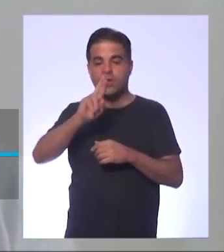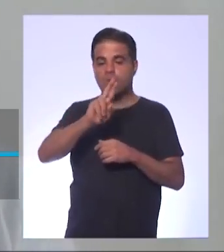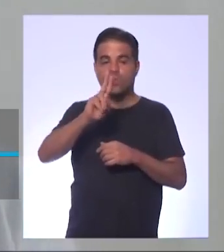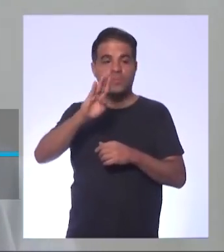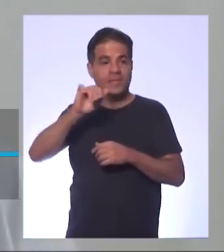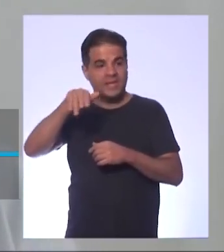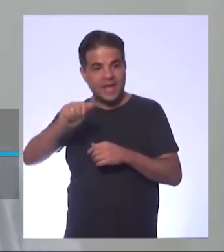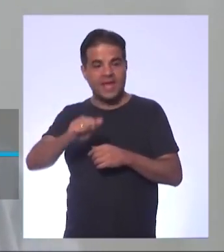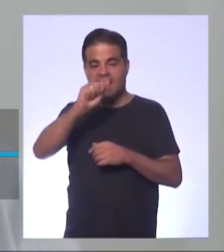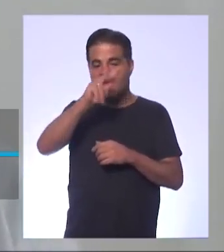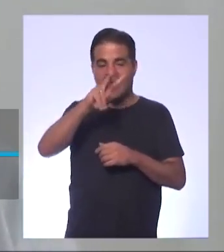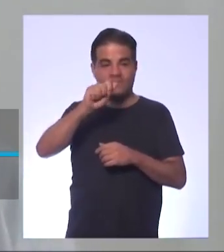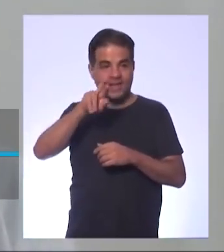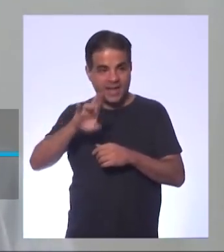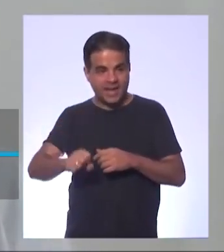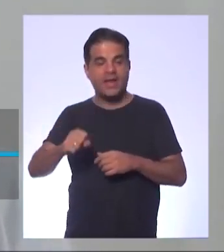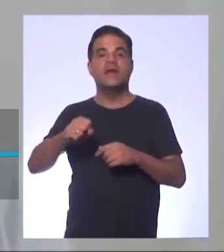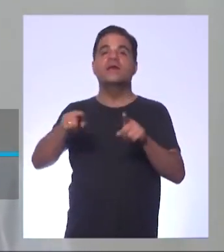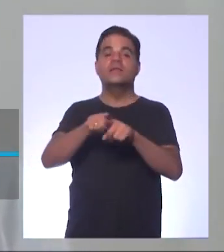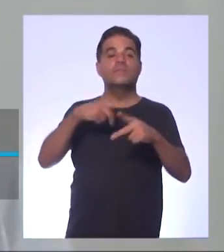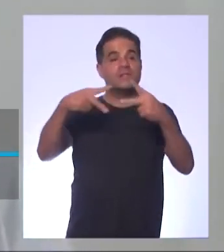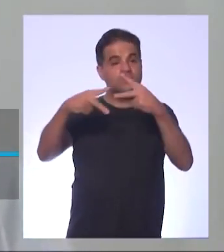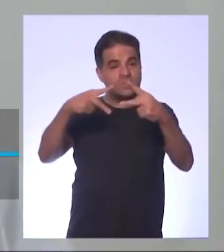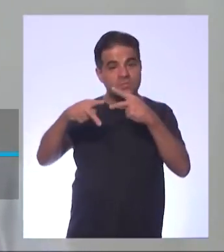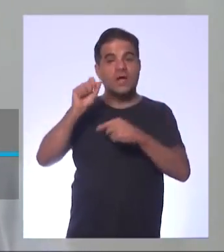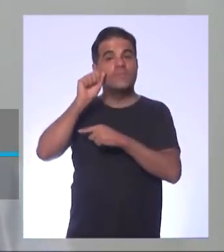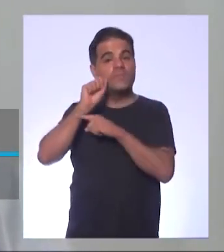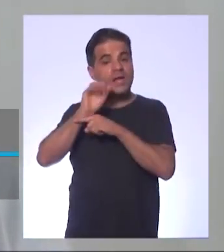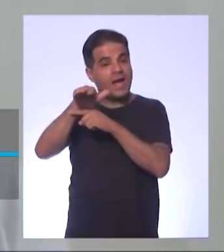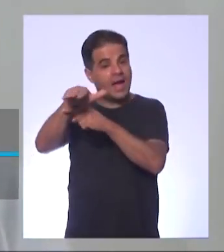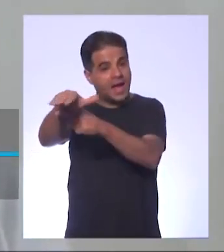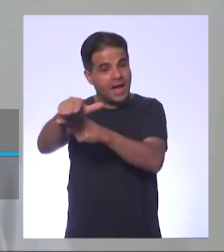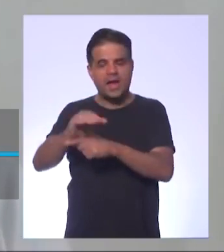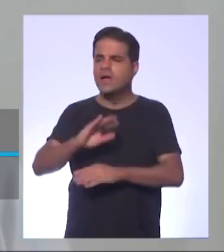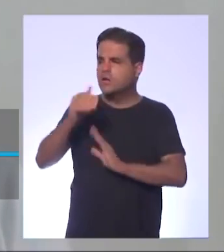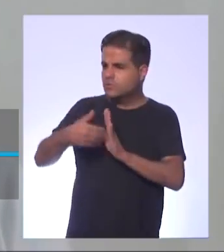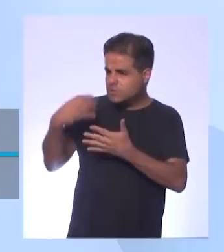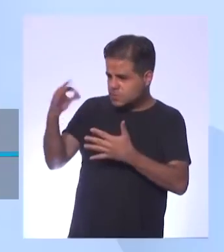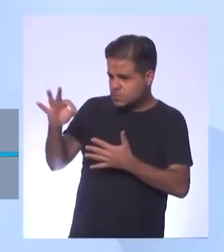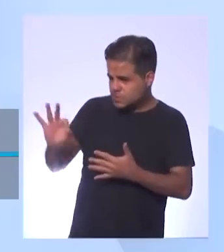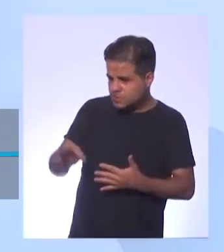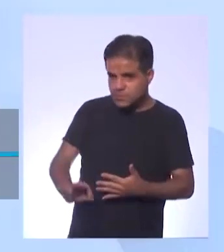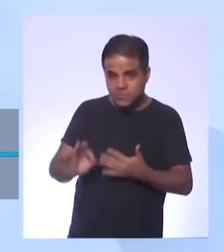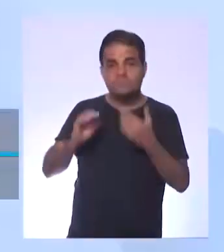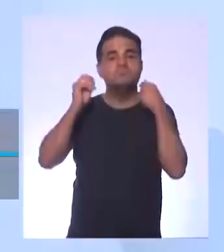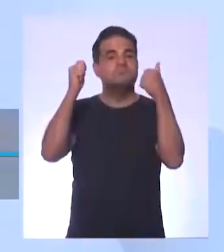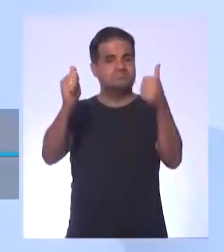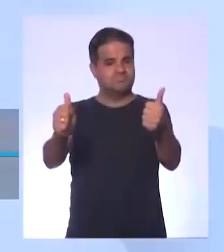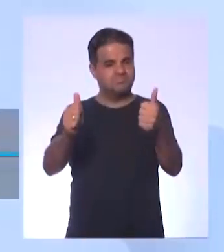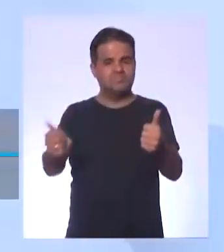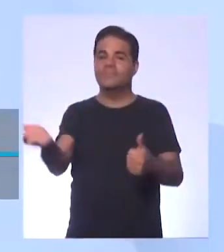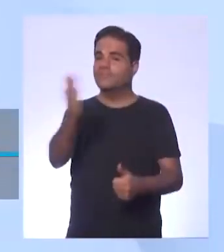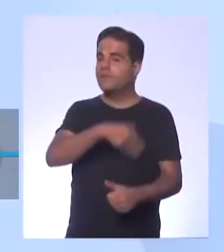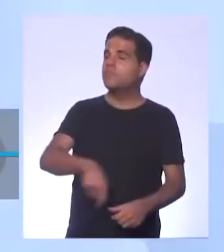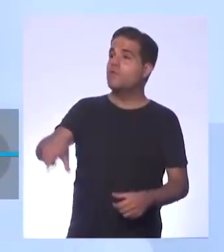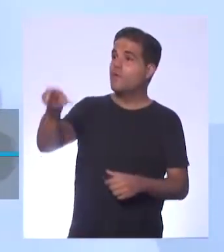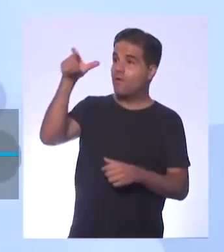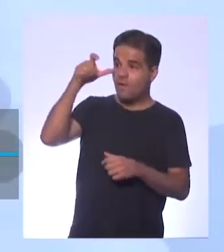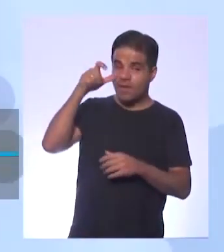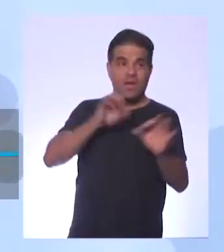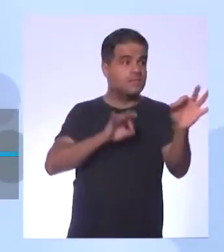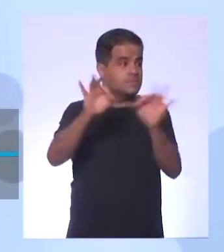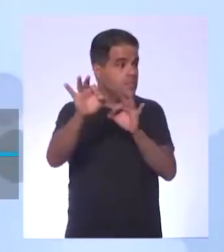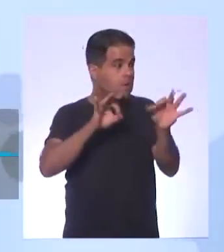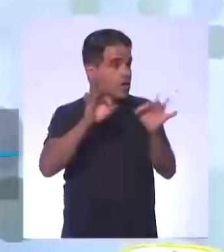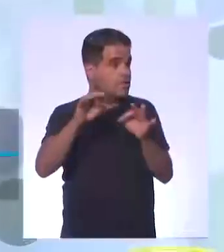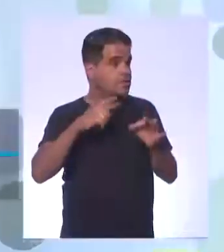Rubinéia, Avaré, São José dos Campos e São Carlos. Eles acertaram, professora Roberta? Sim, então venham aqui comigo, vamos para a resolução. Então, a